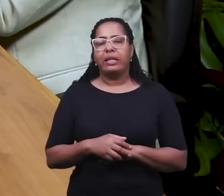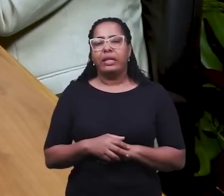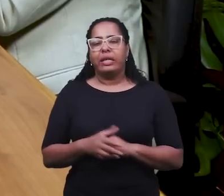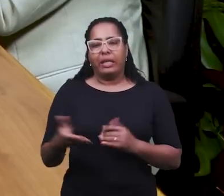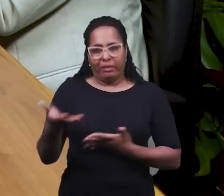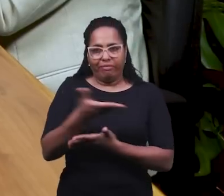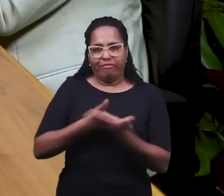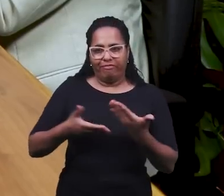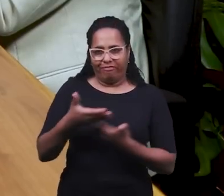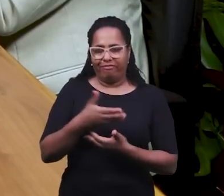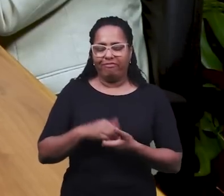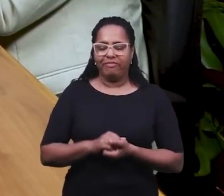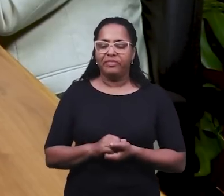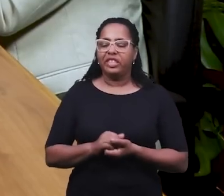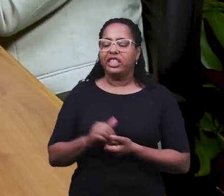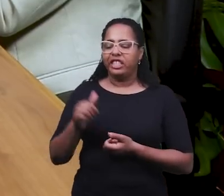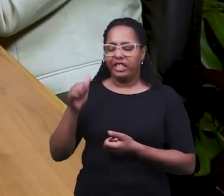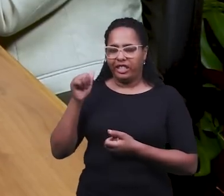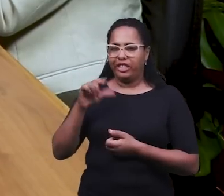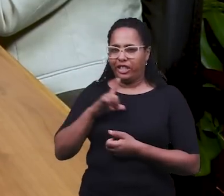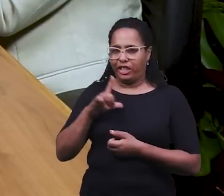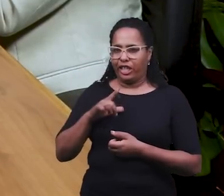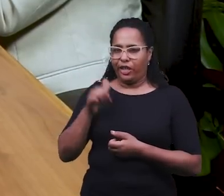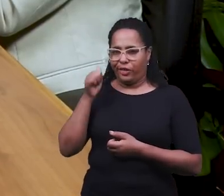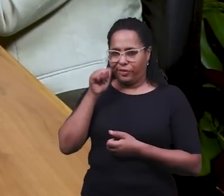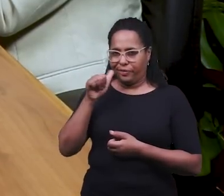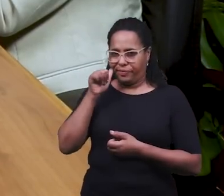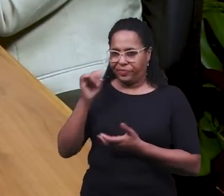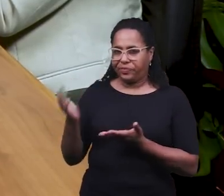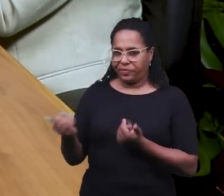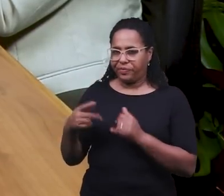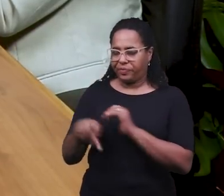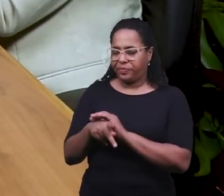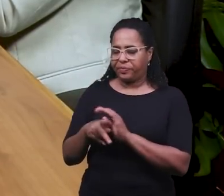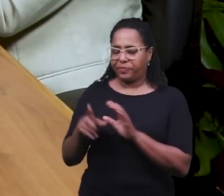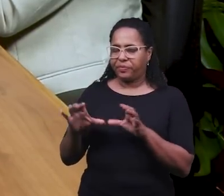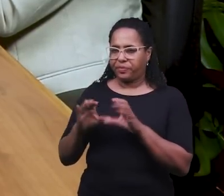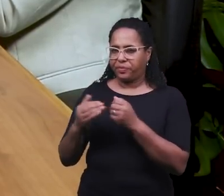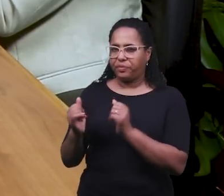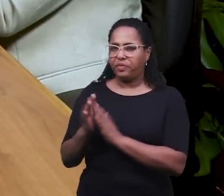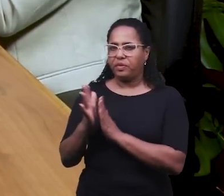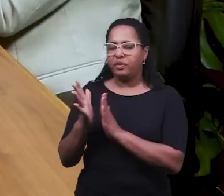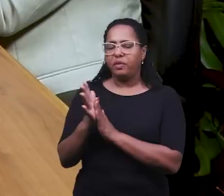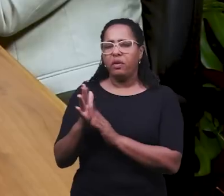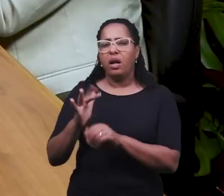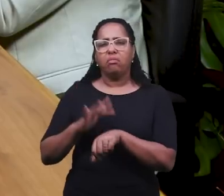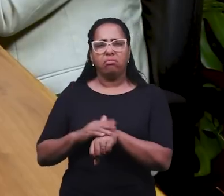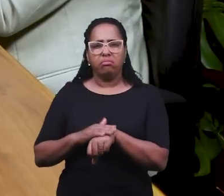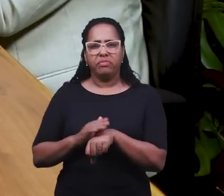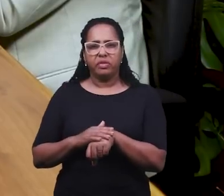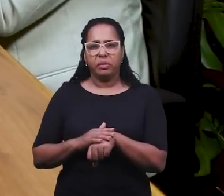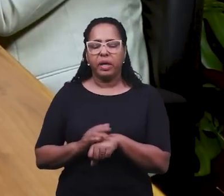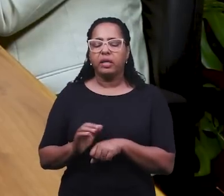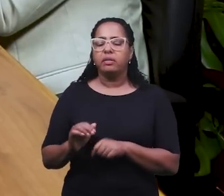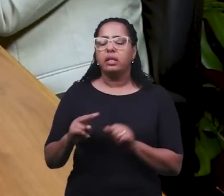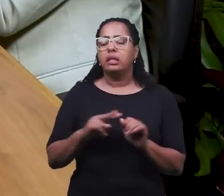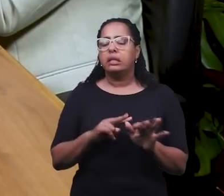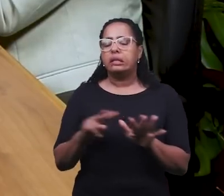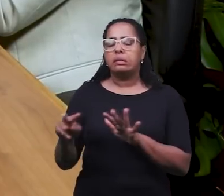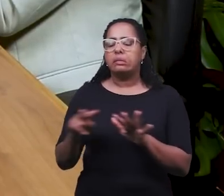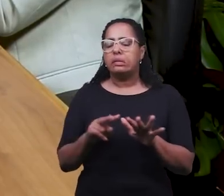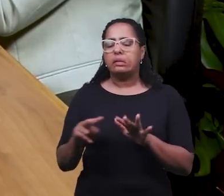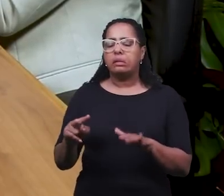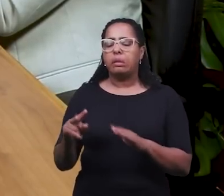diaconato. Uma irmã do grupo de louvor, uma jovem do grupo de louvor, ela adoeceu